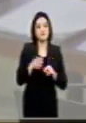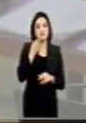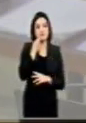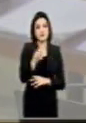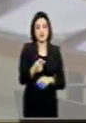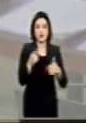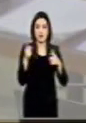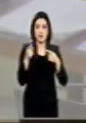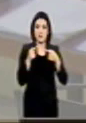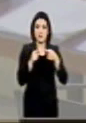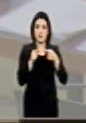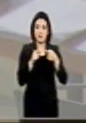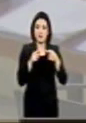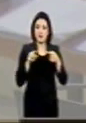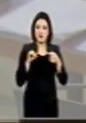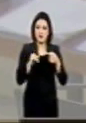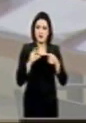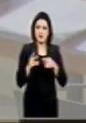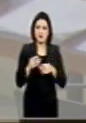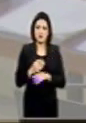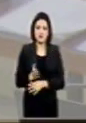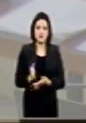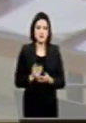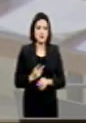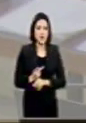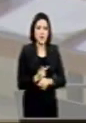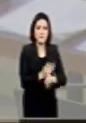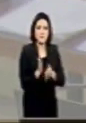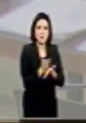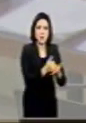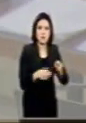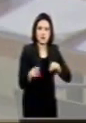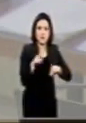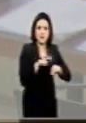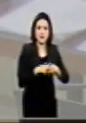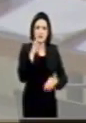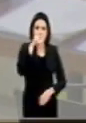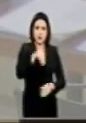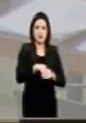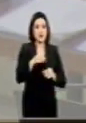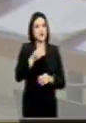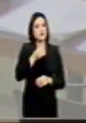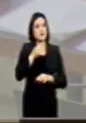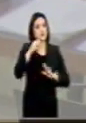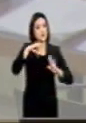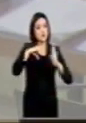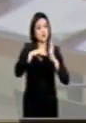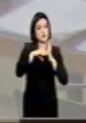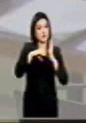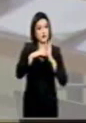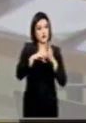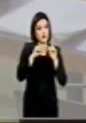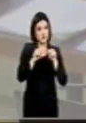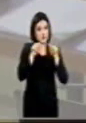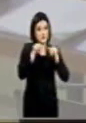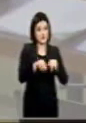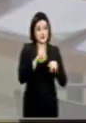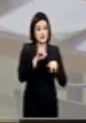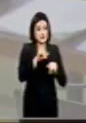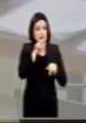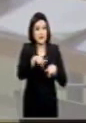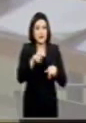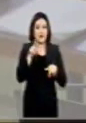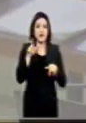a determinação de busca e apreensão nas dependências do Senado Federal por si só implica